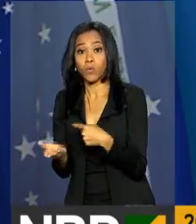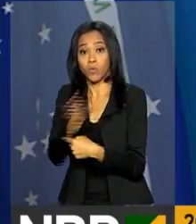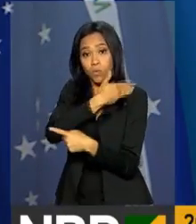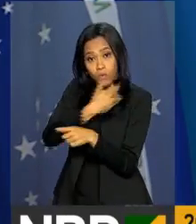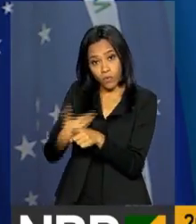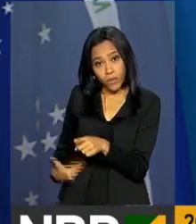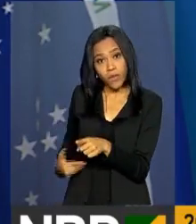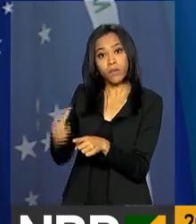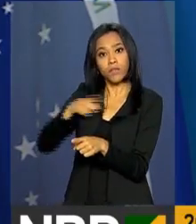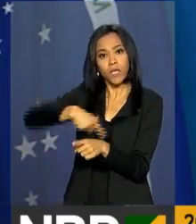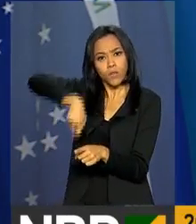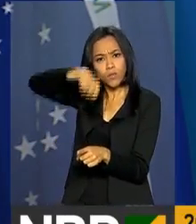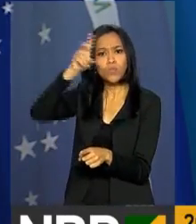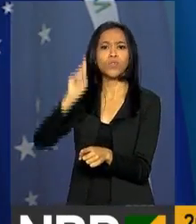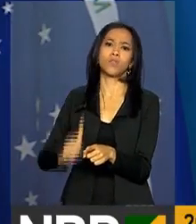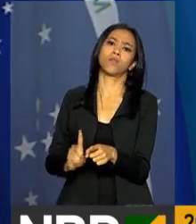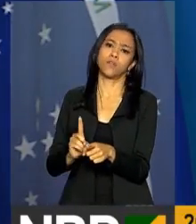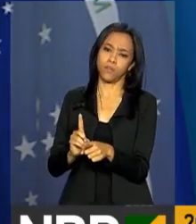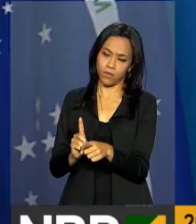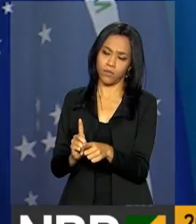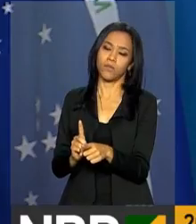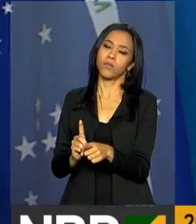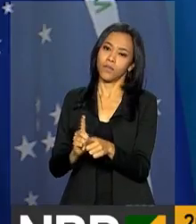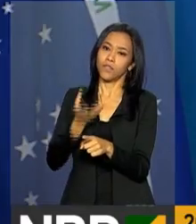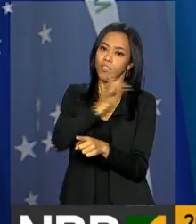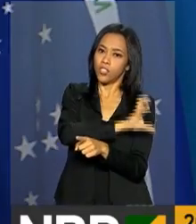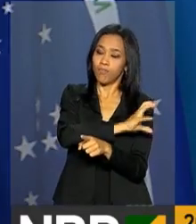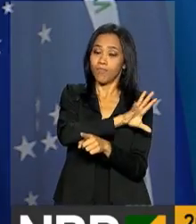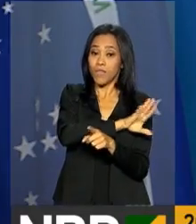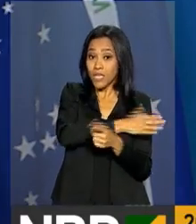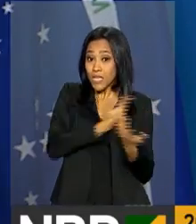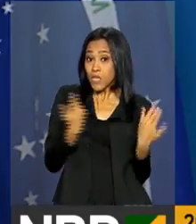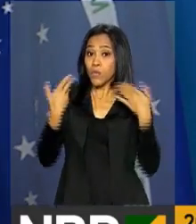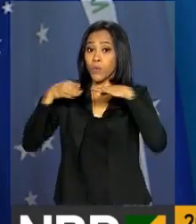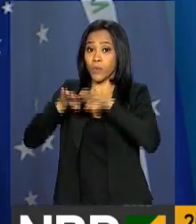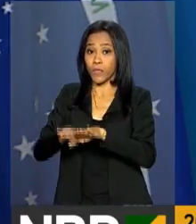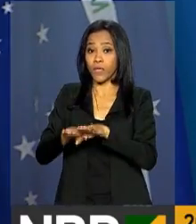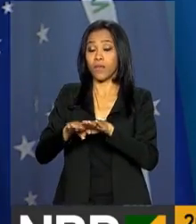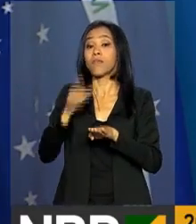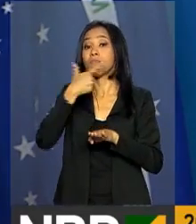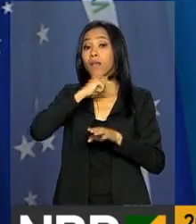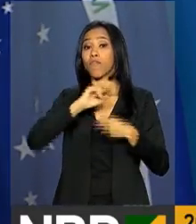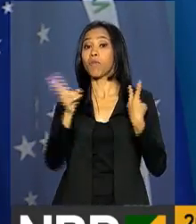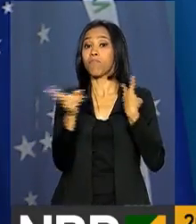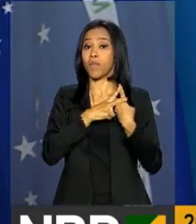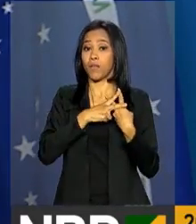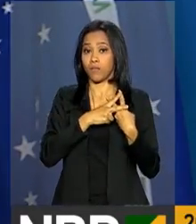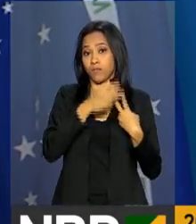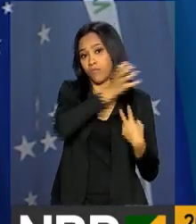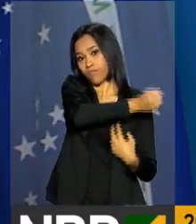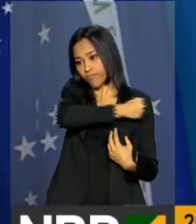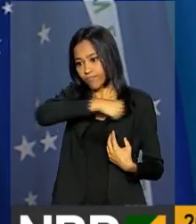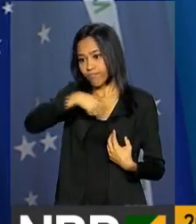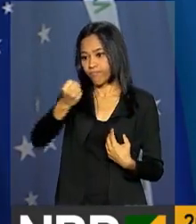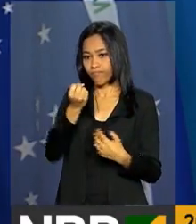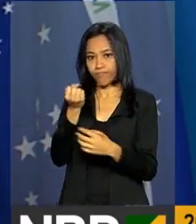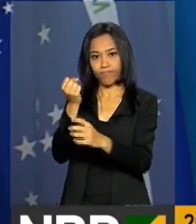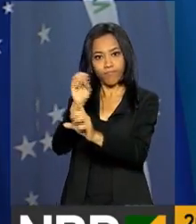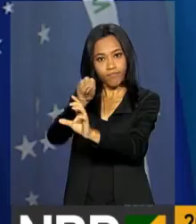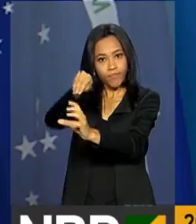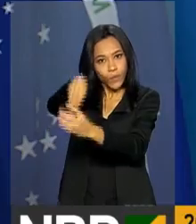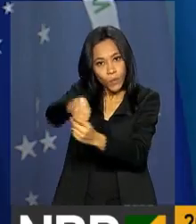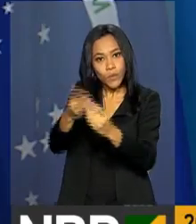reinserir o presidiário o ex presidiário na sociedade e daí não é a importância